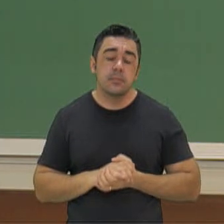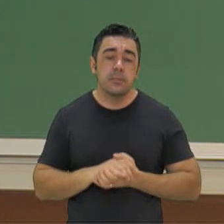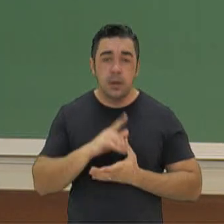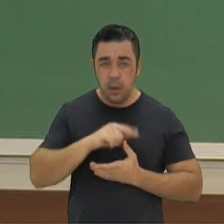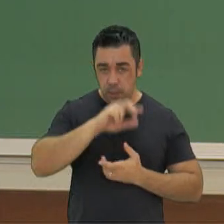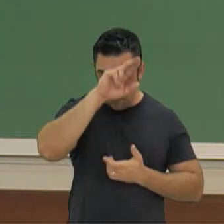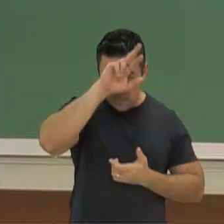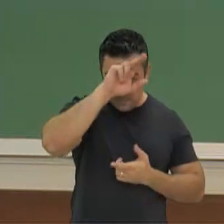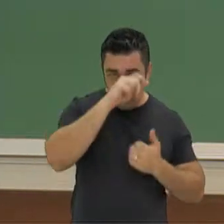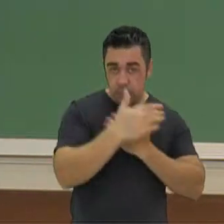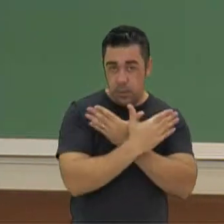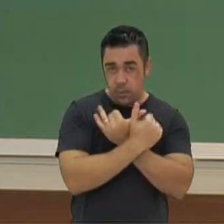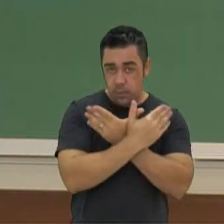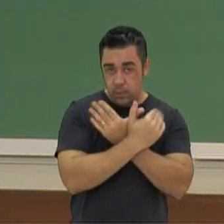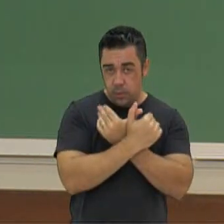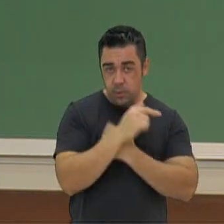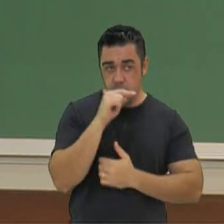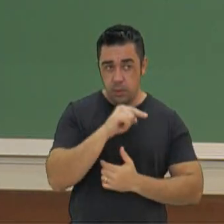inseto aqui,